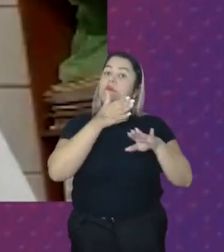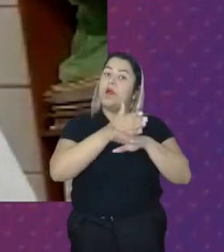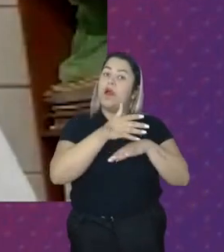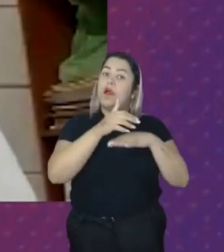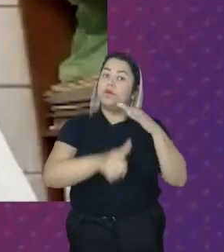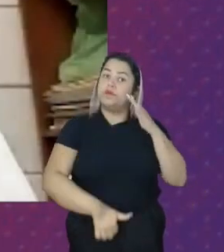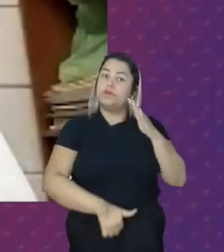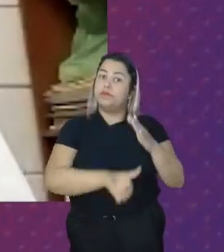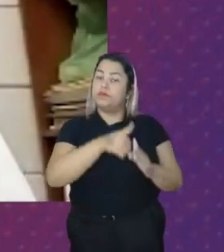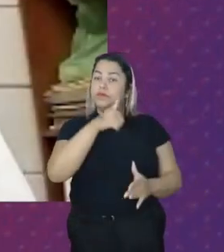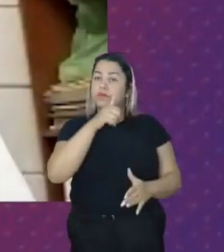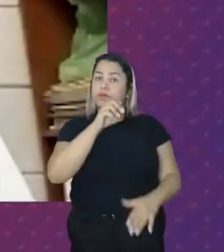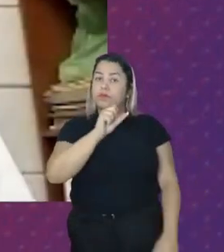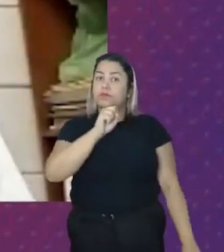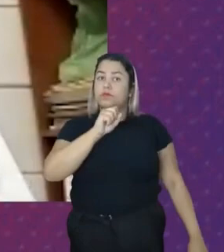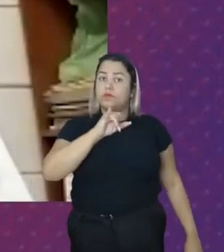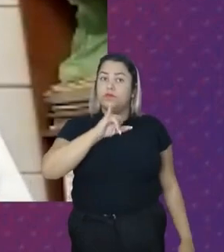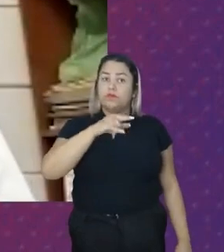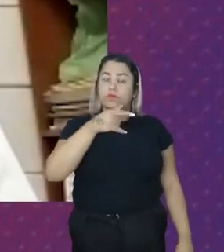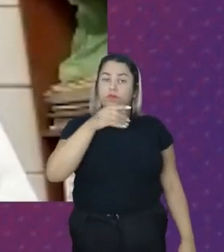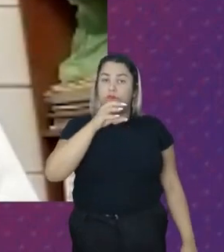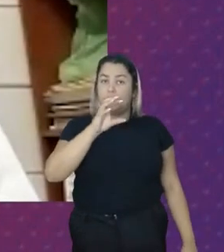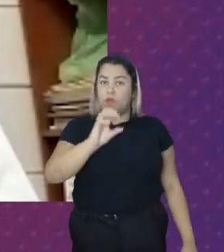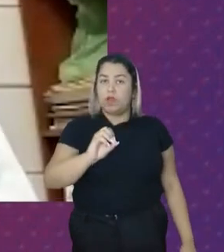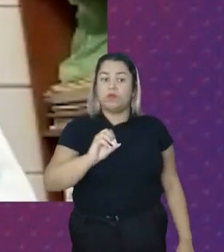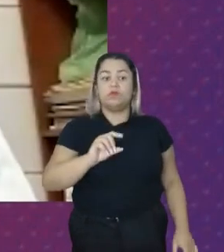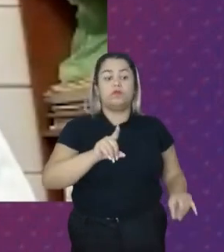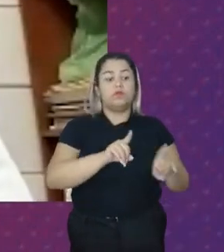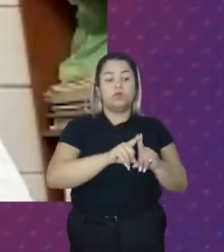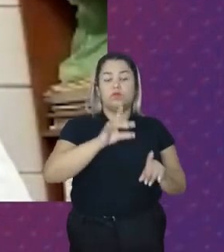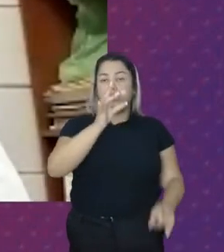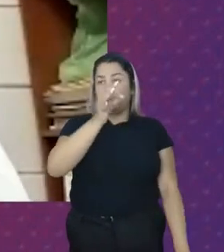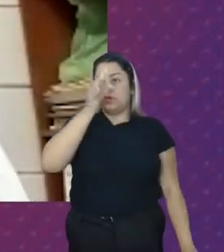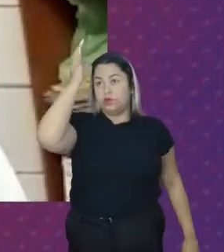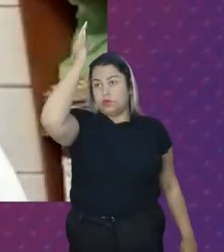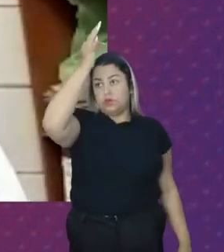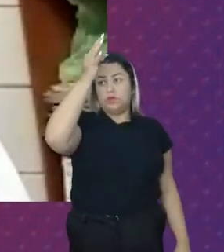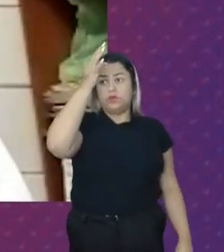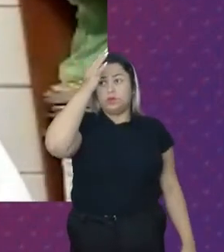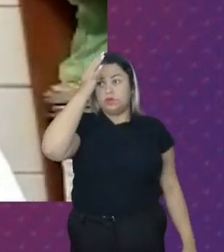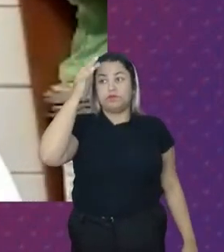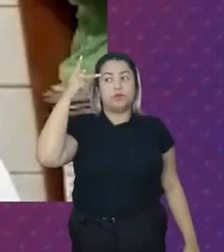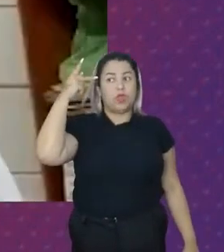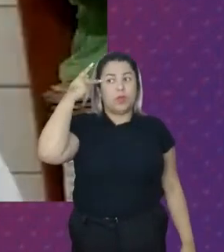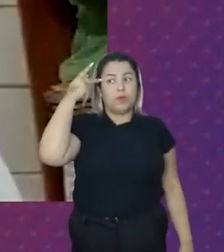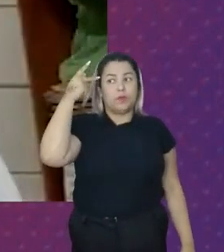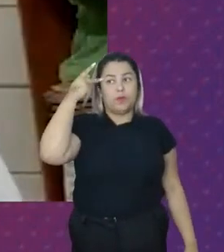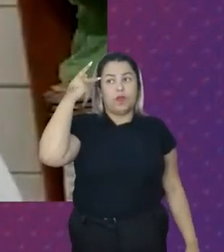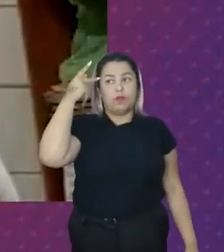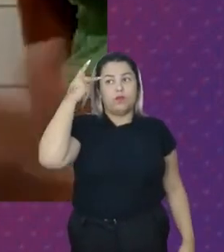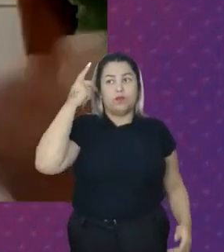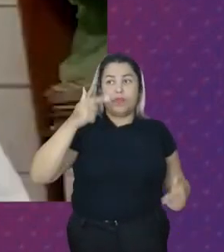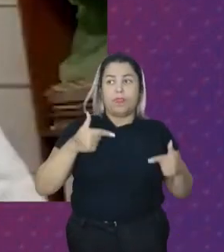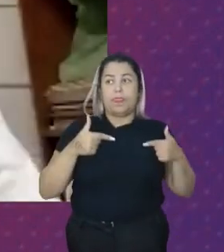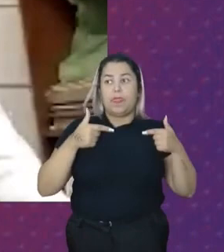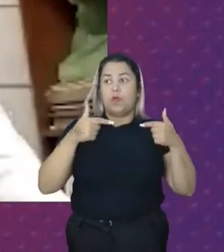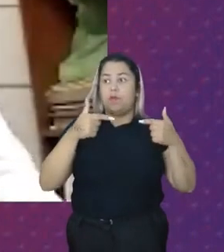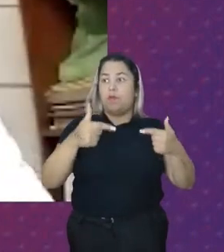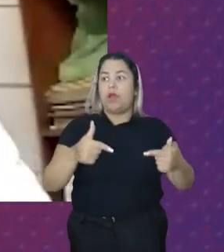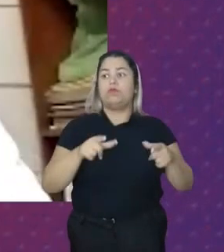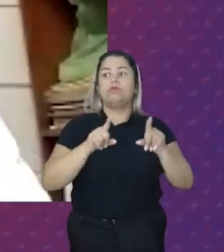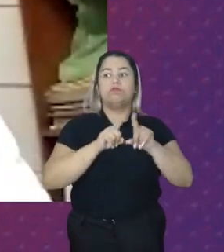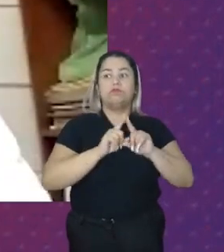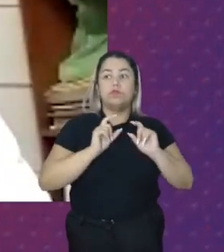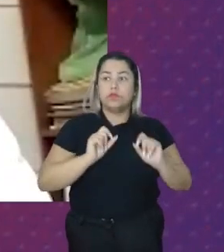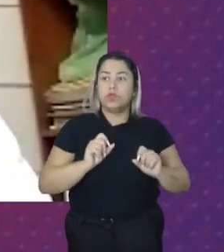primeira Associação De trabalhadoras Domésticas Na cidade De Santos São Paulo Então É uma luta Que tem quase Um século De